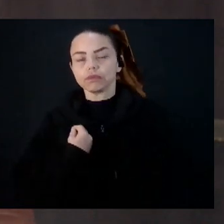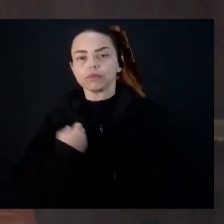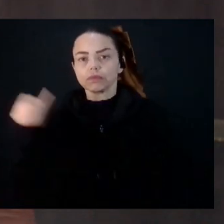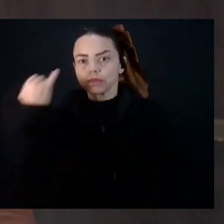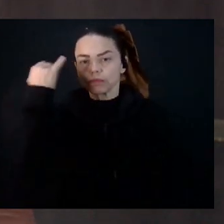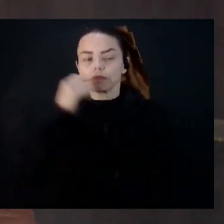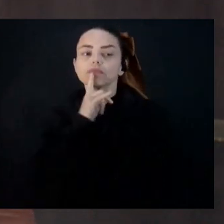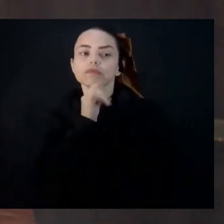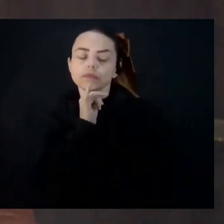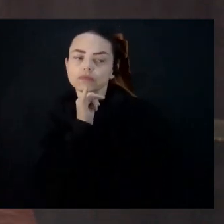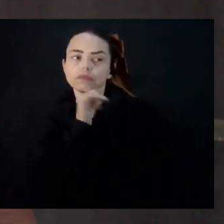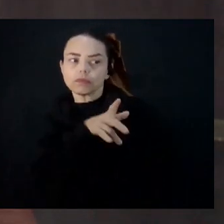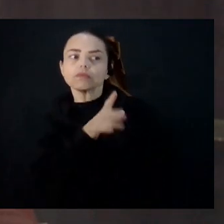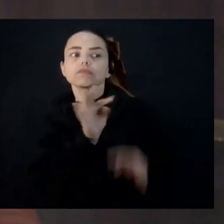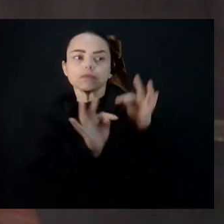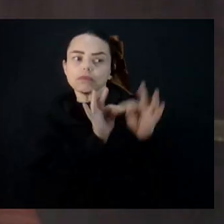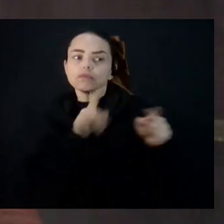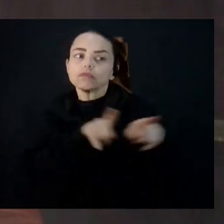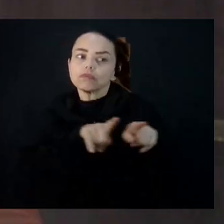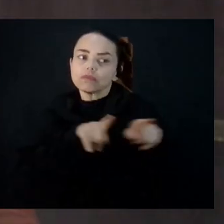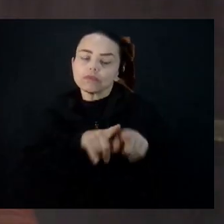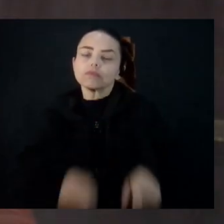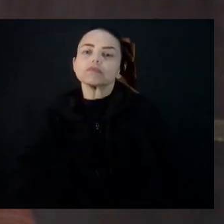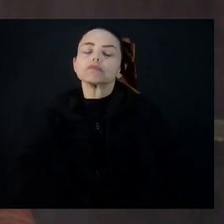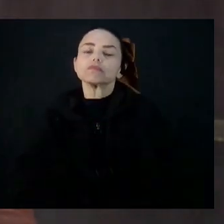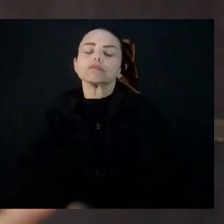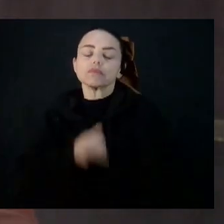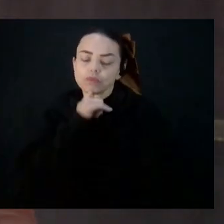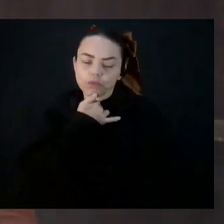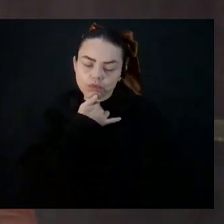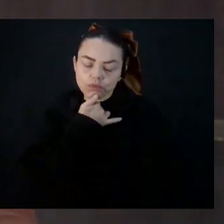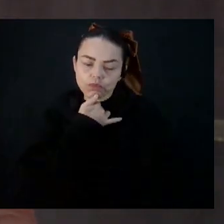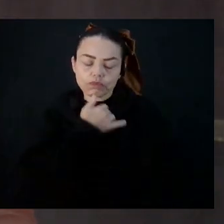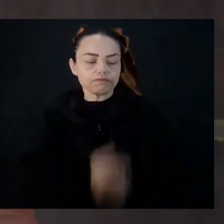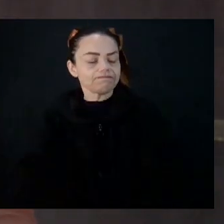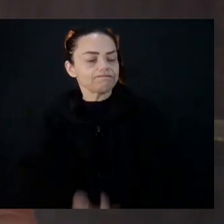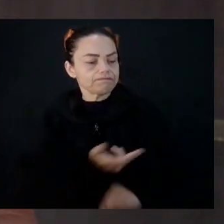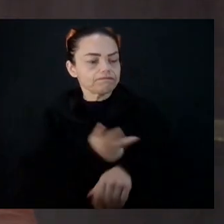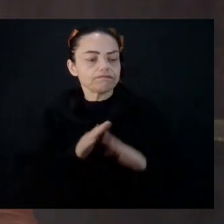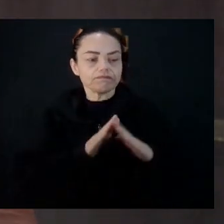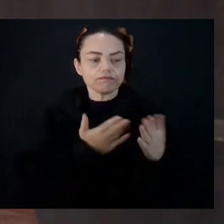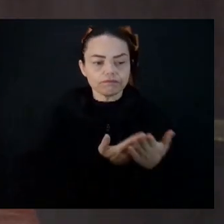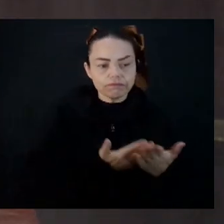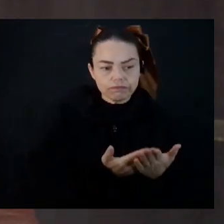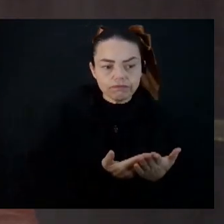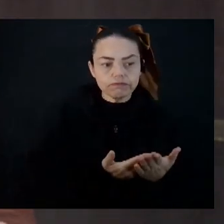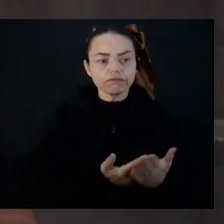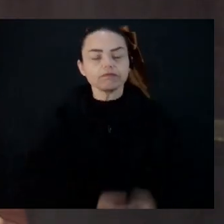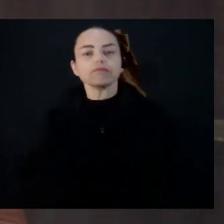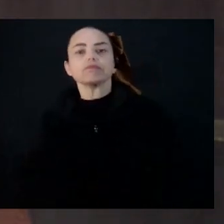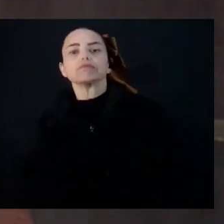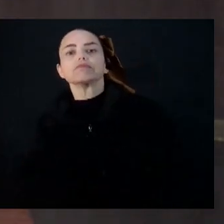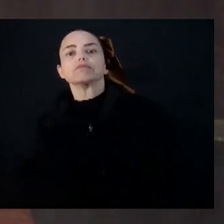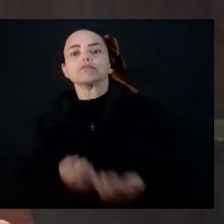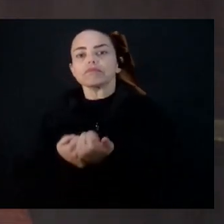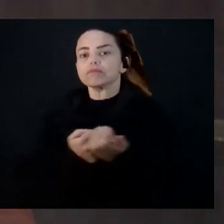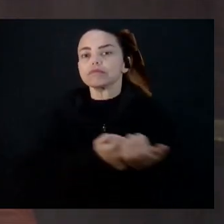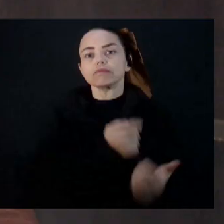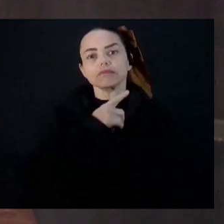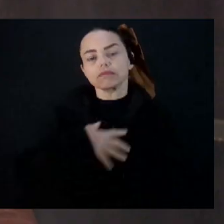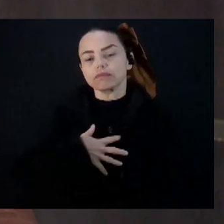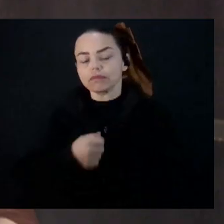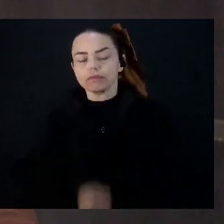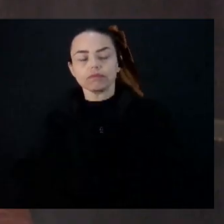se tratando também, né? Porque é muito frustrante você procurar uma escola que vai poder auxiliar seu filho e não encontrar. Por que não